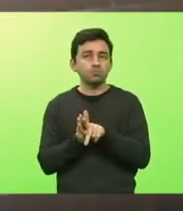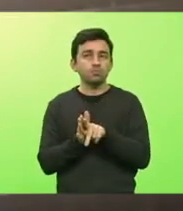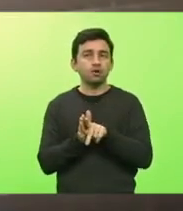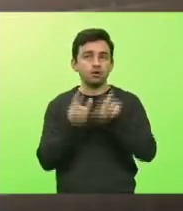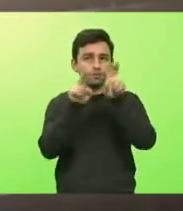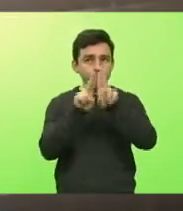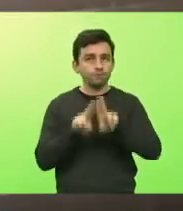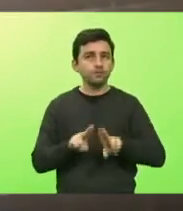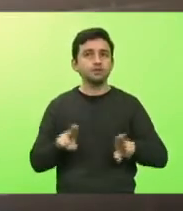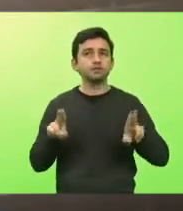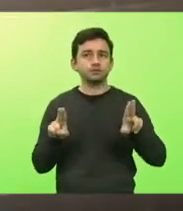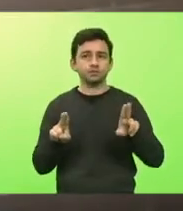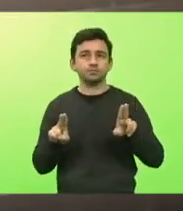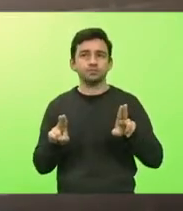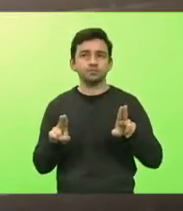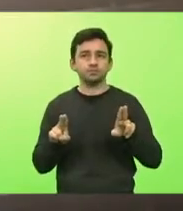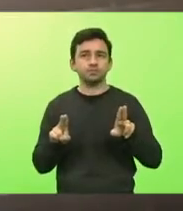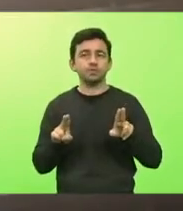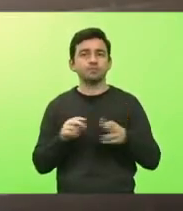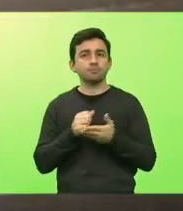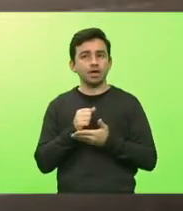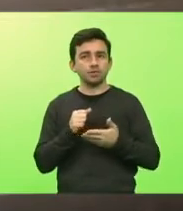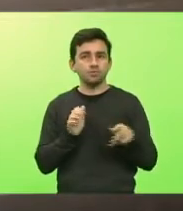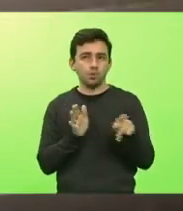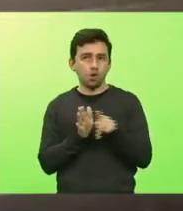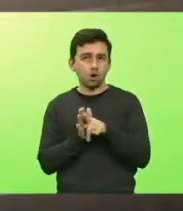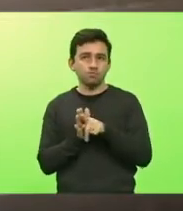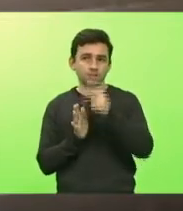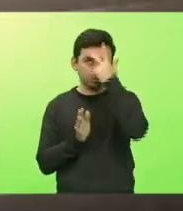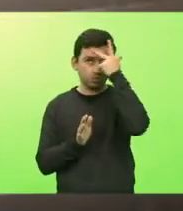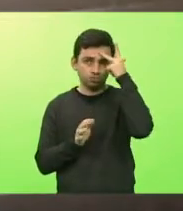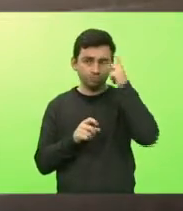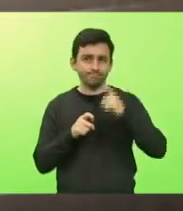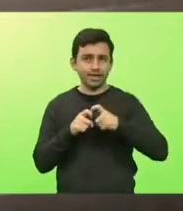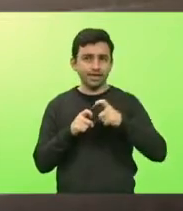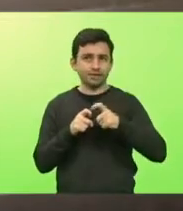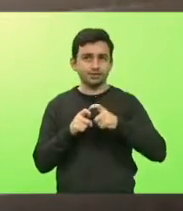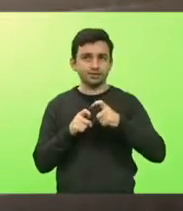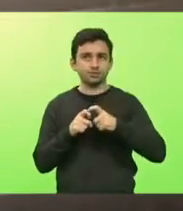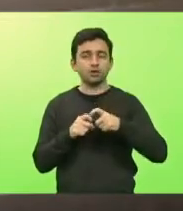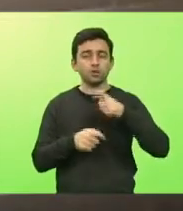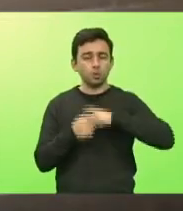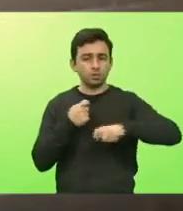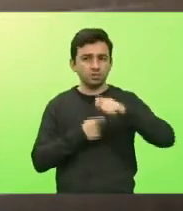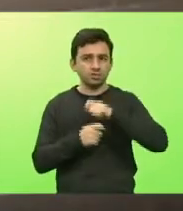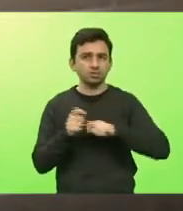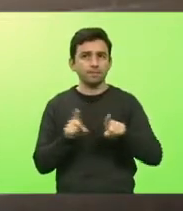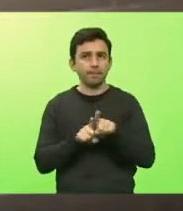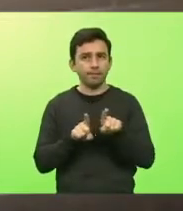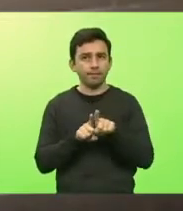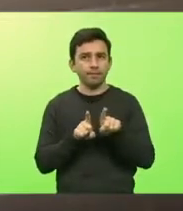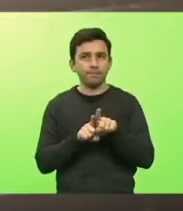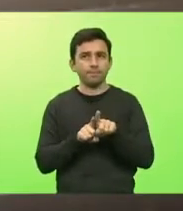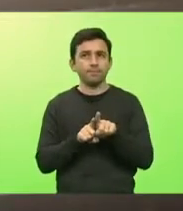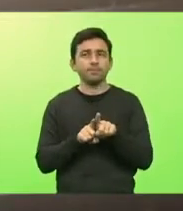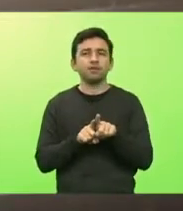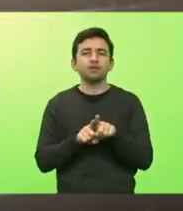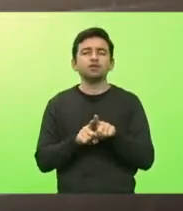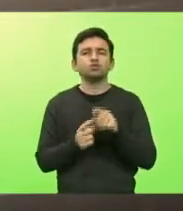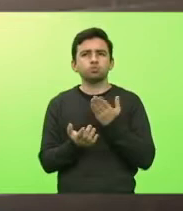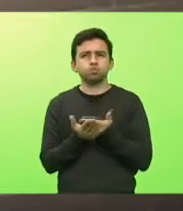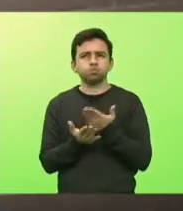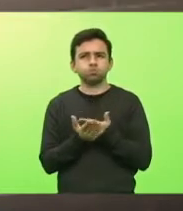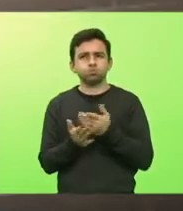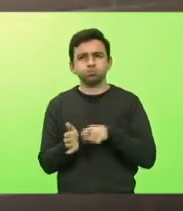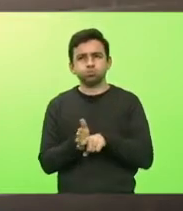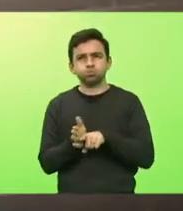Santa Catarina, com base em epidemiologistas e economistas, que fazem hoje um estudo, como bem falou